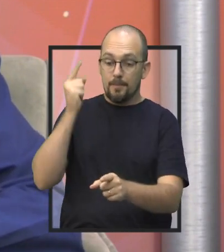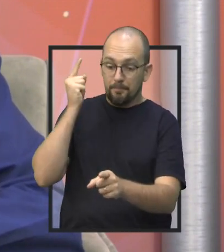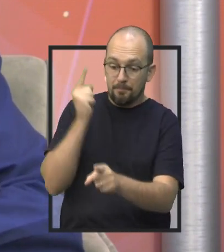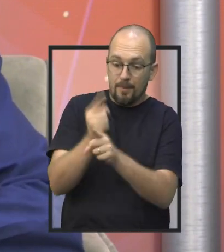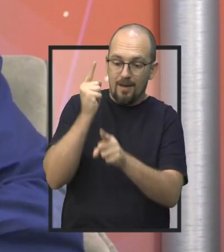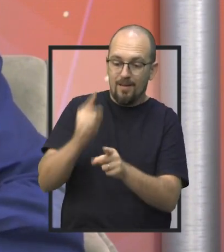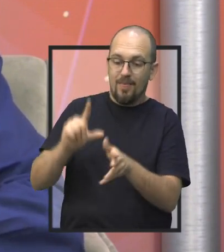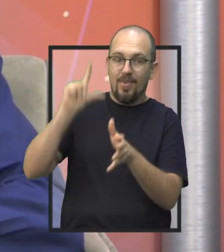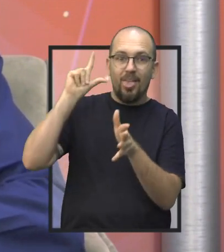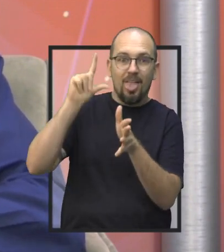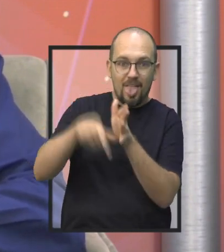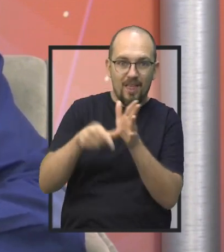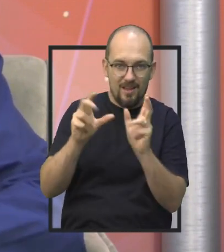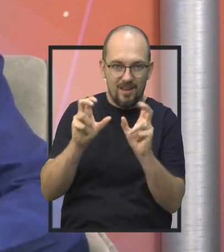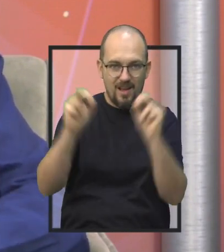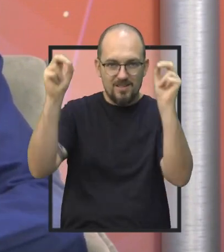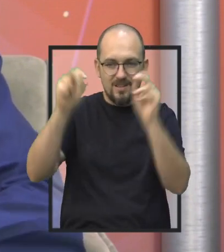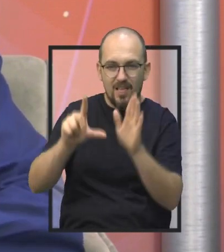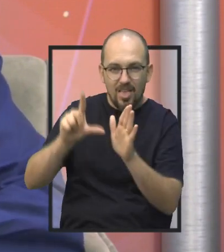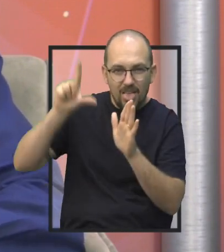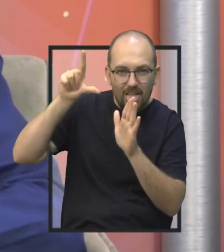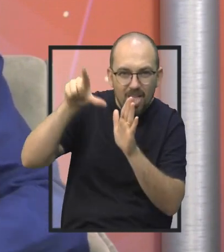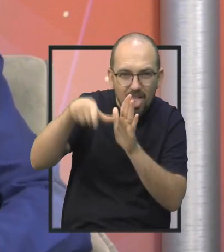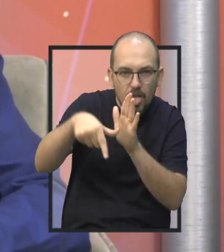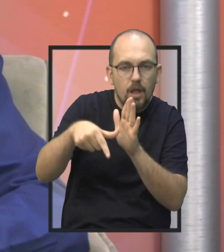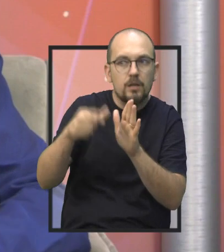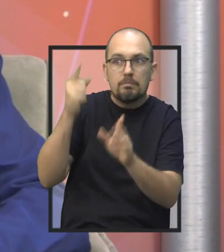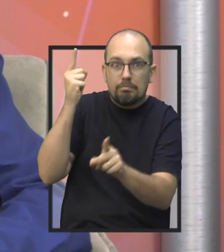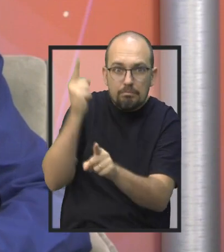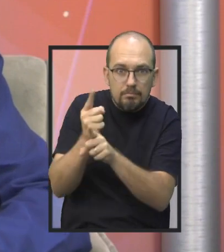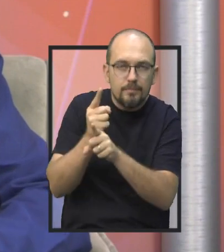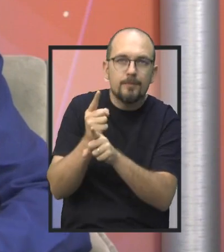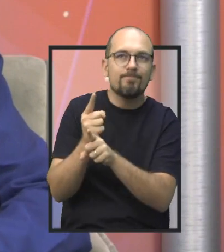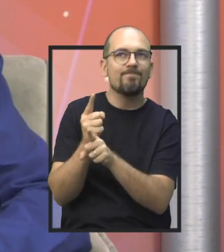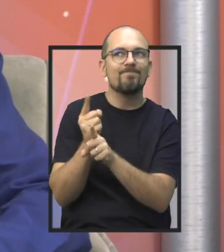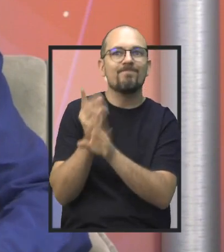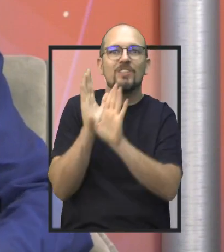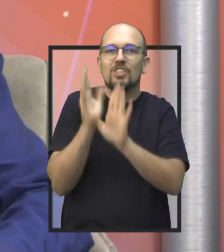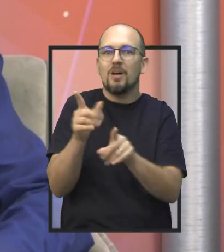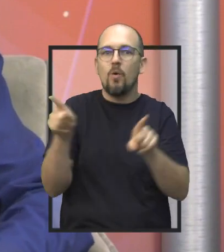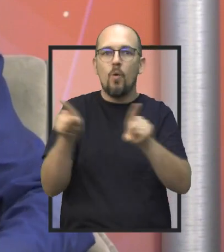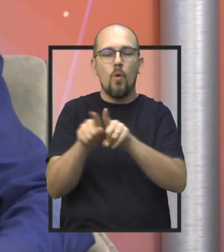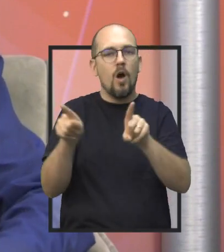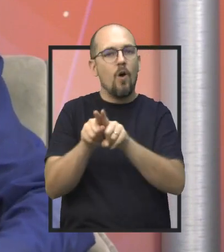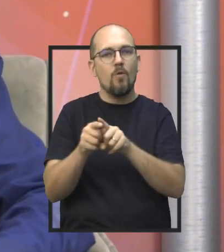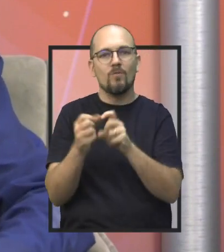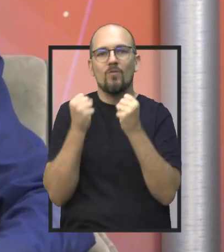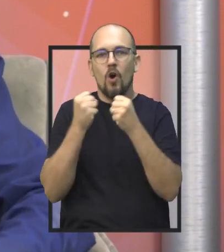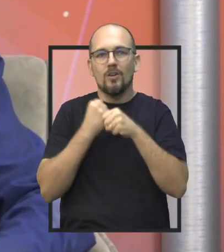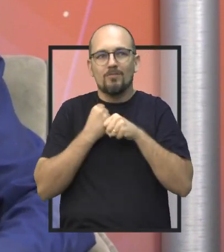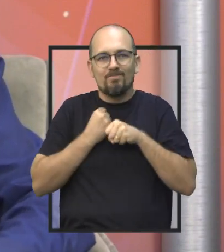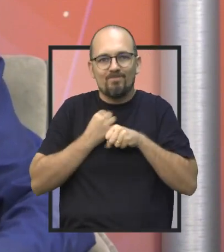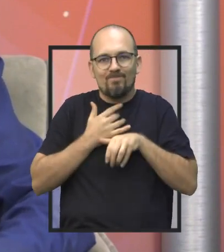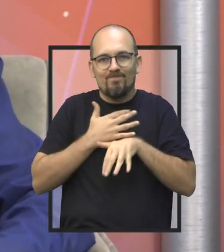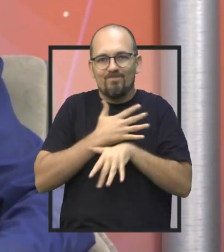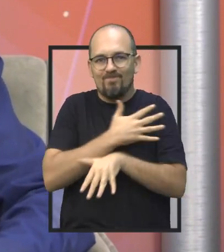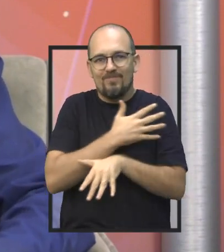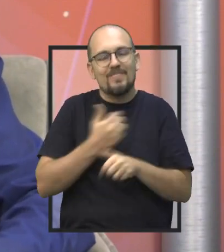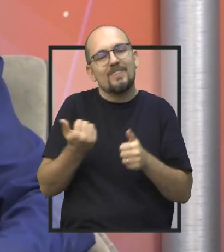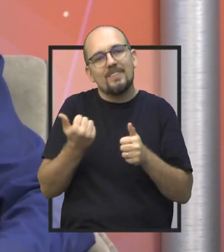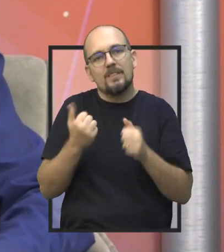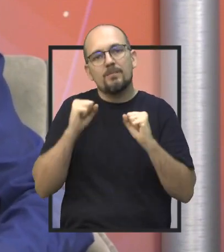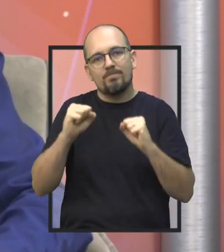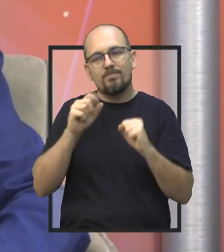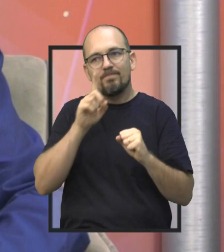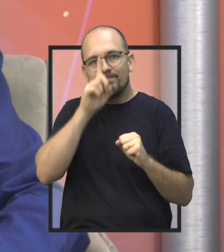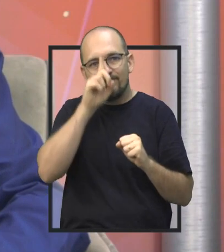tardio traz de forma já bem sedimentada uma queda importante da sobrevida do